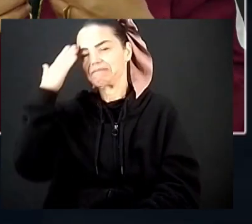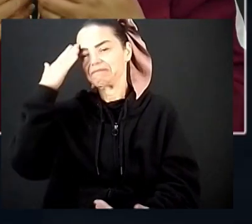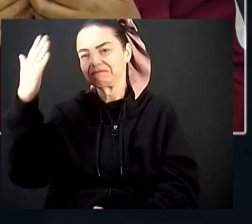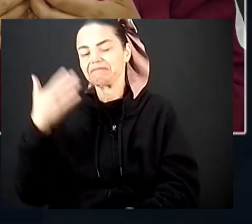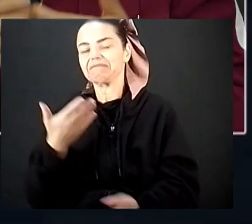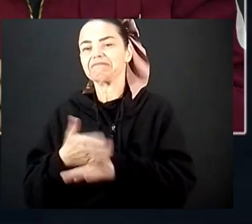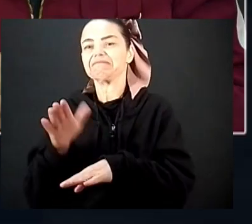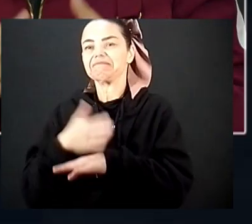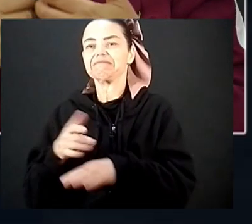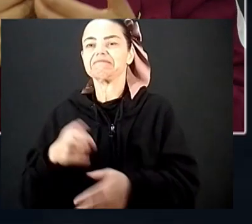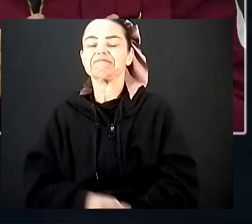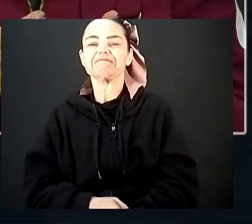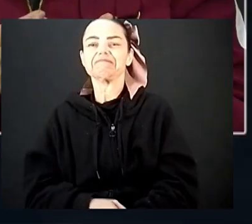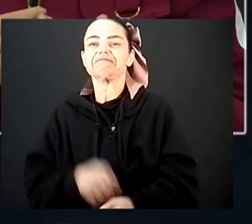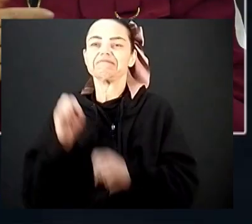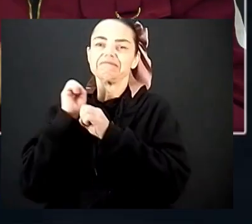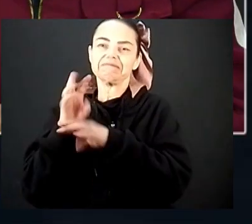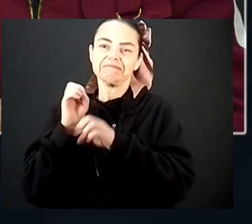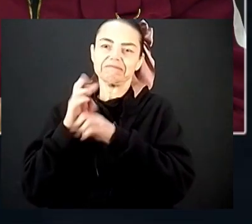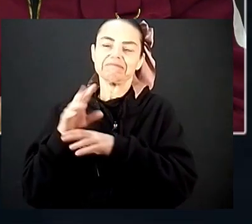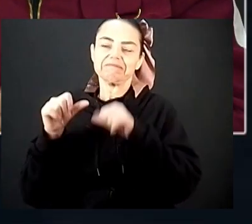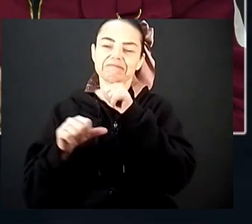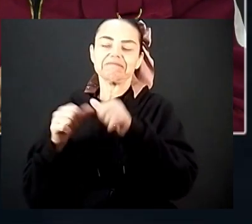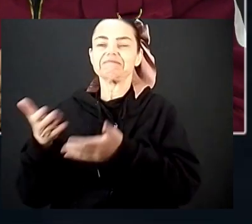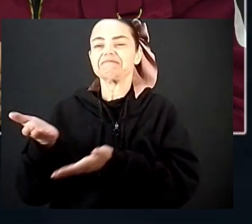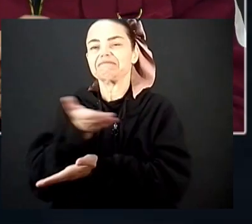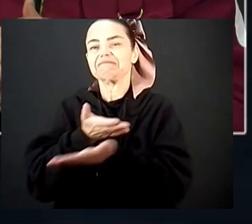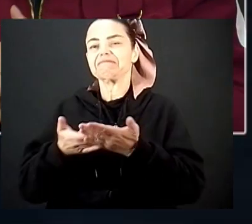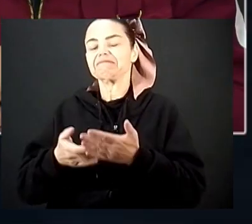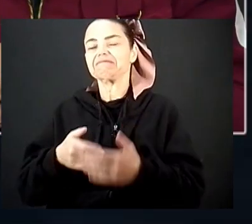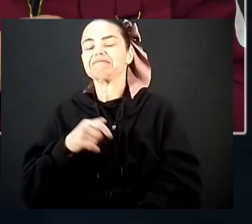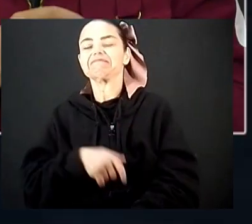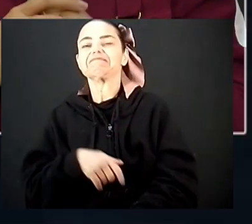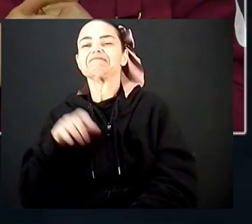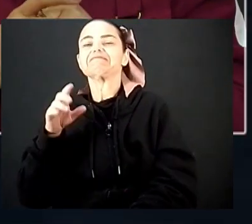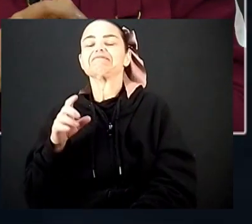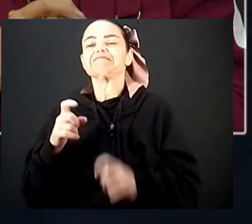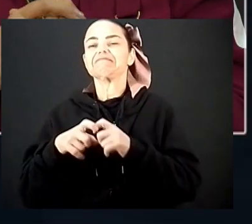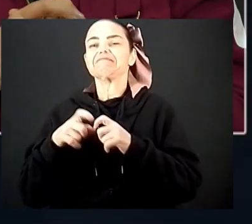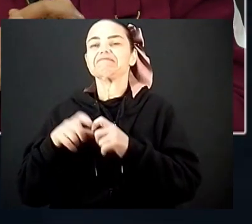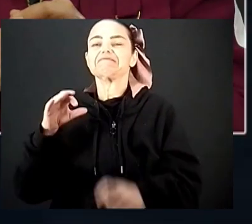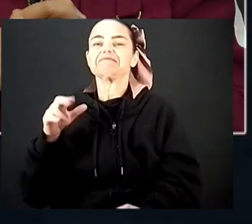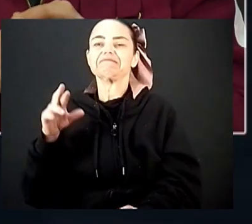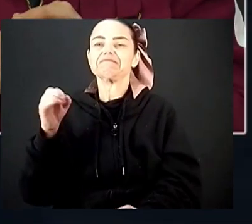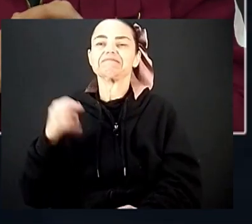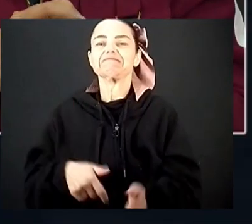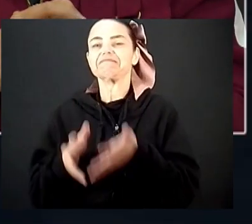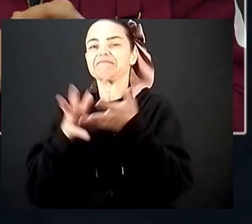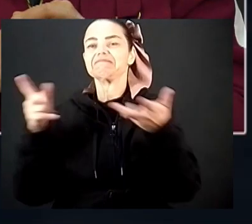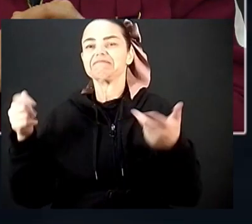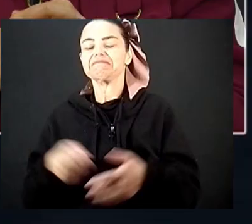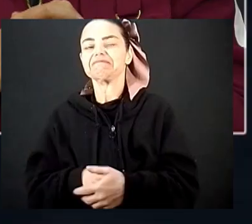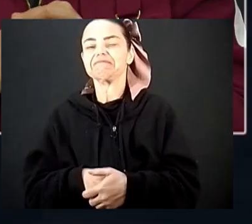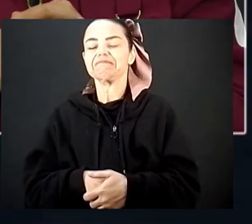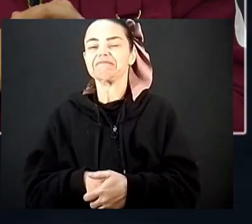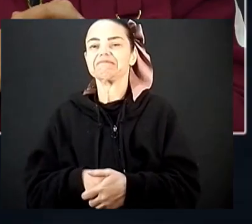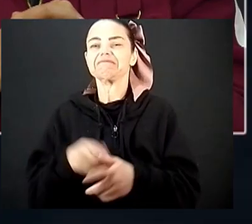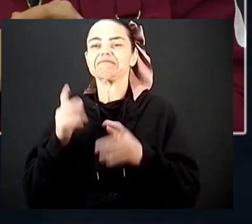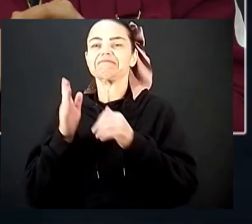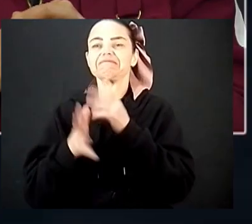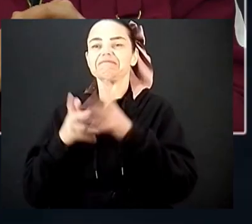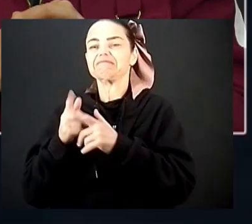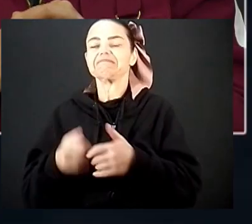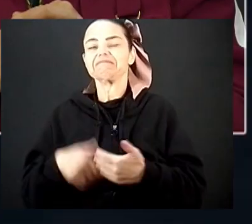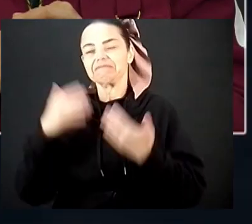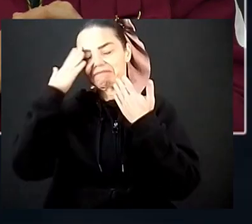pelo seu ensinamento, pela troca de conhecimento, você e o Dr. Ciro. Olha, vocês foram espetaculares. Considerações finais e gratidão pela